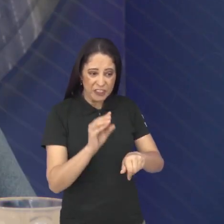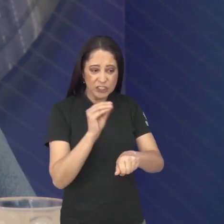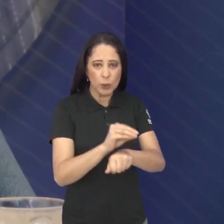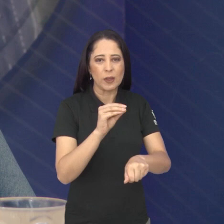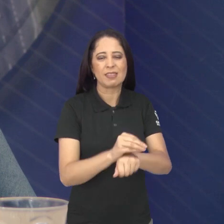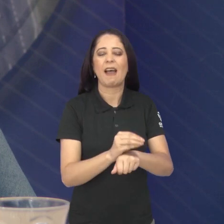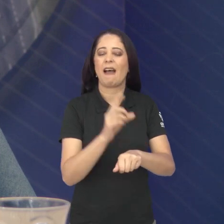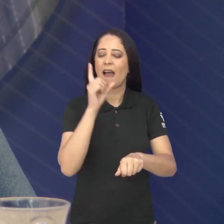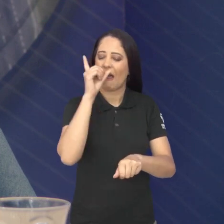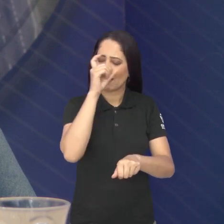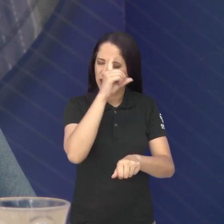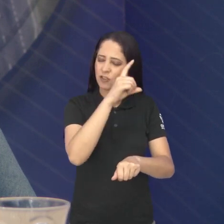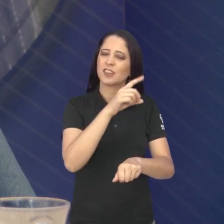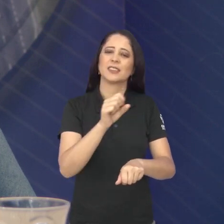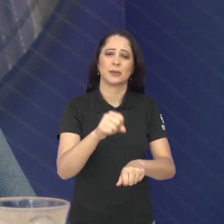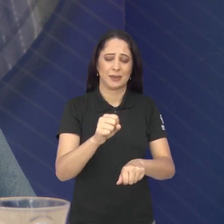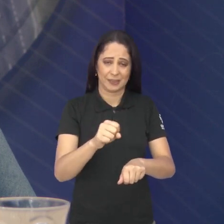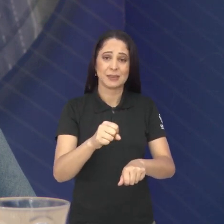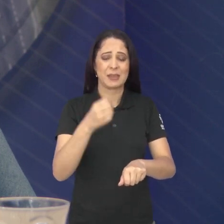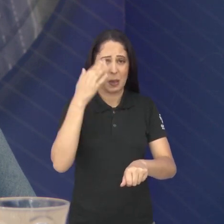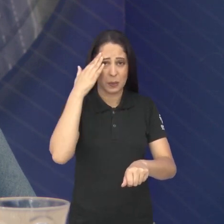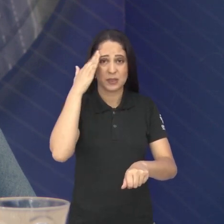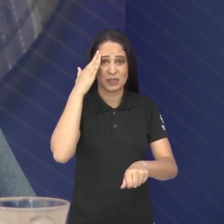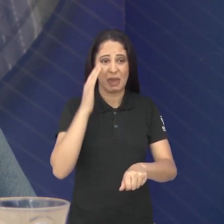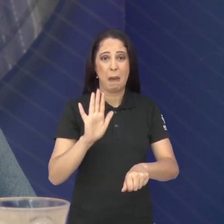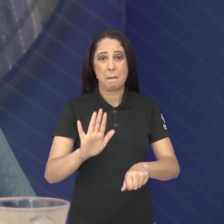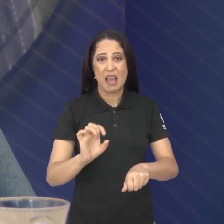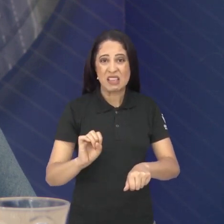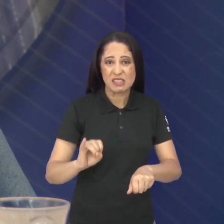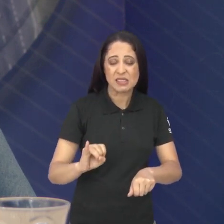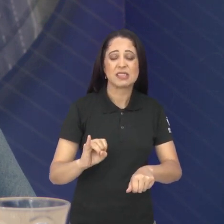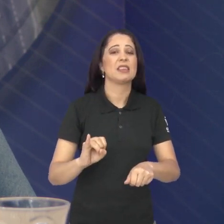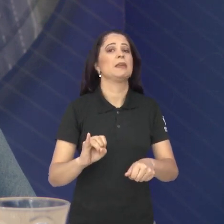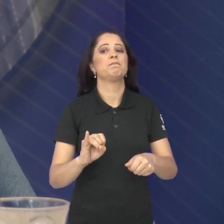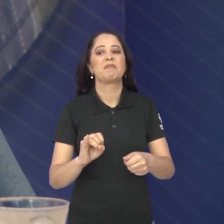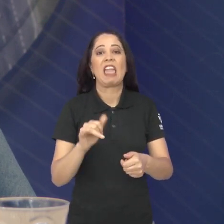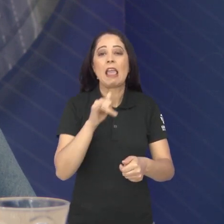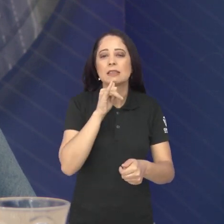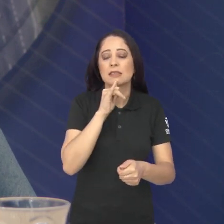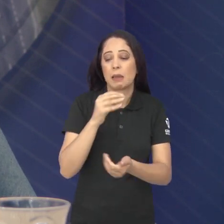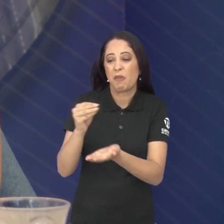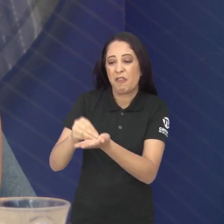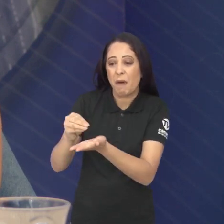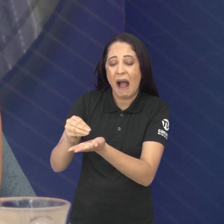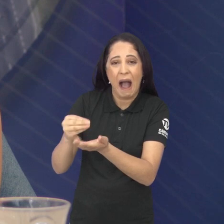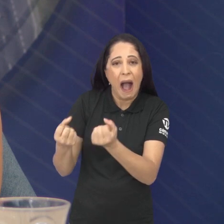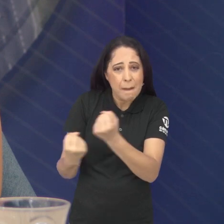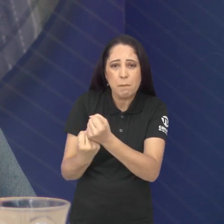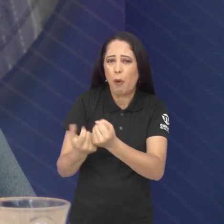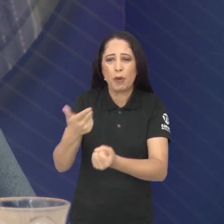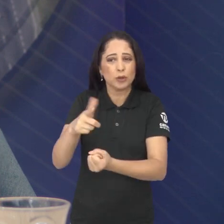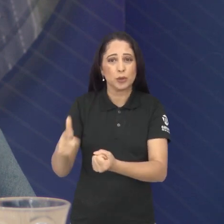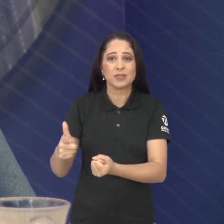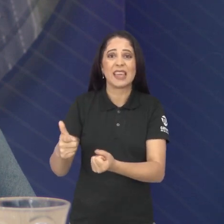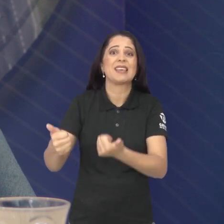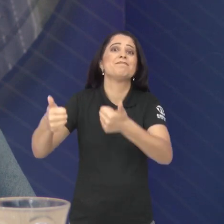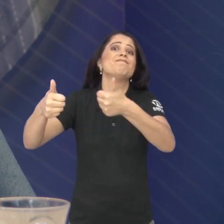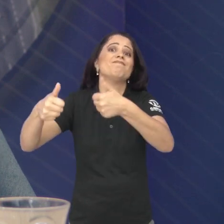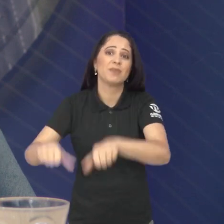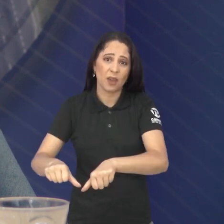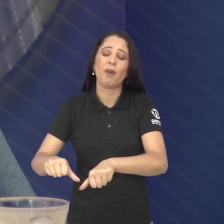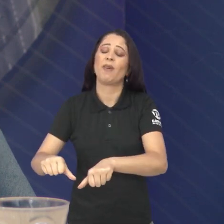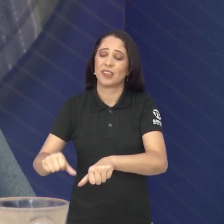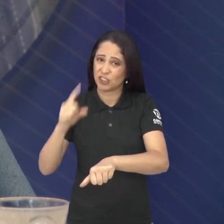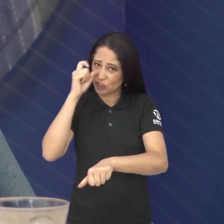deficiência, claro, tem suas dificuldades e dependendo de muitos fatores, como a falta de uma rede de apoio e as condições sociais,